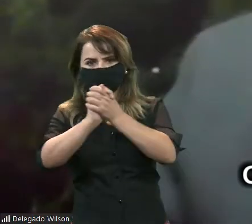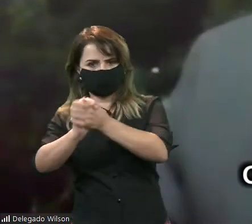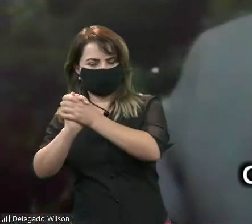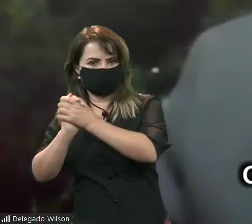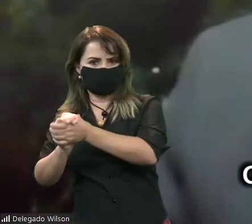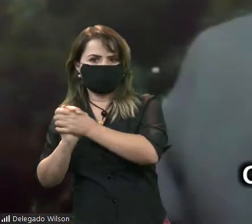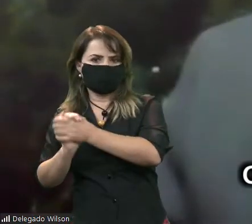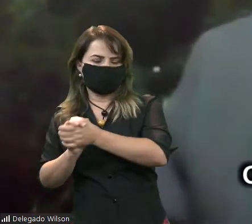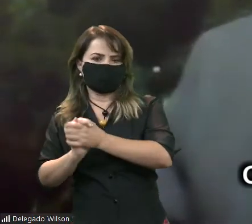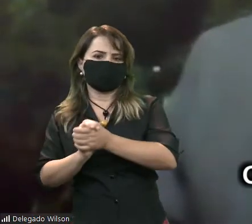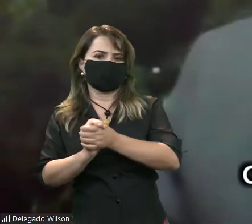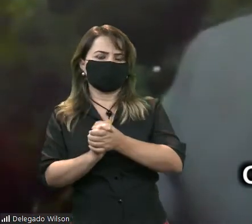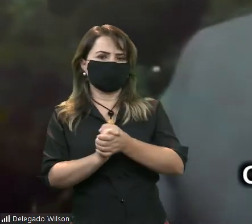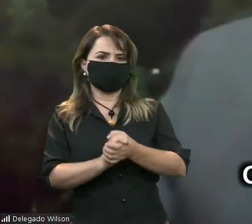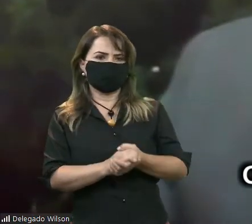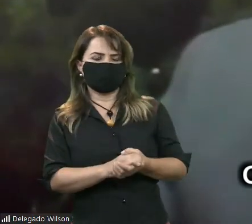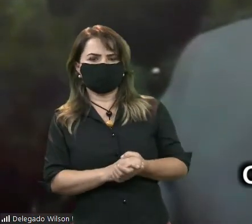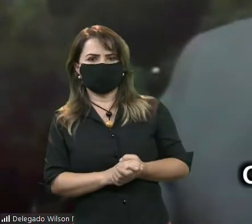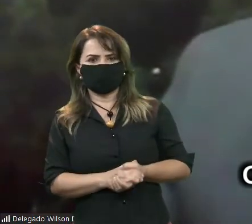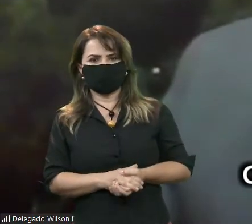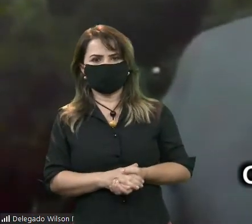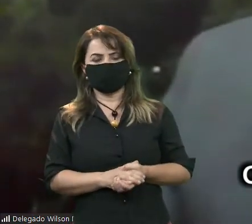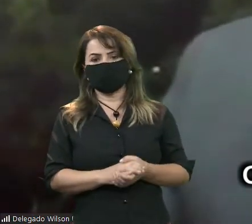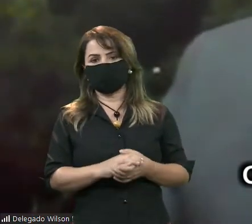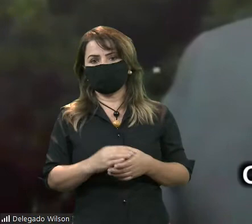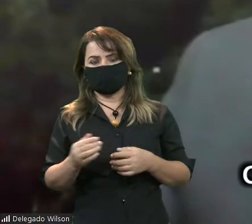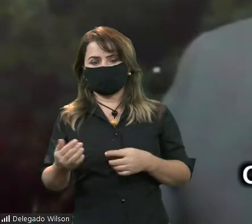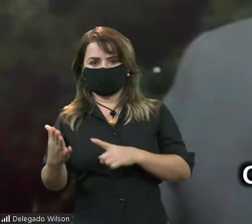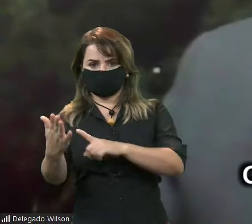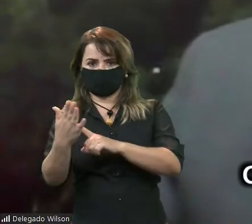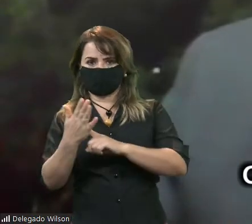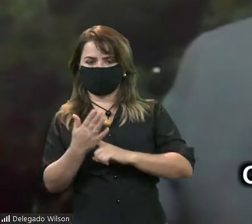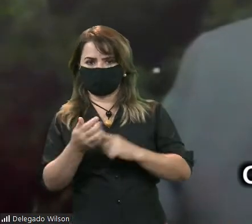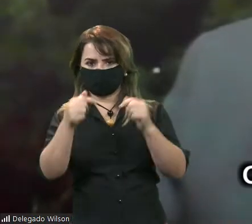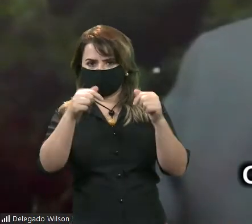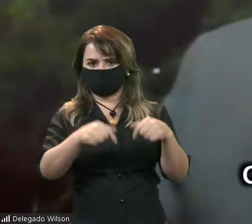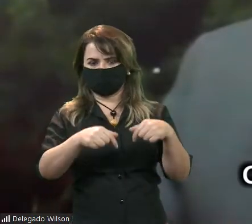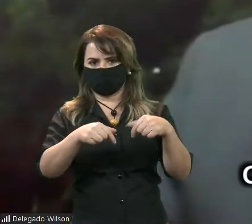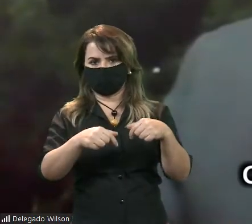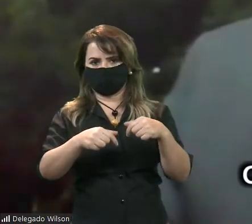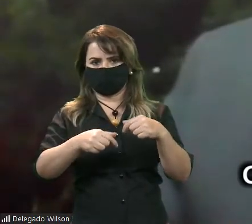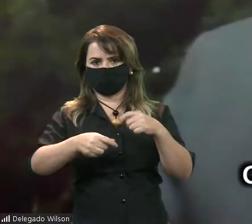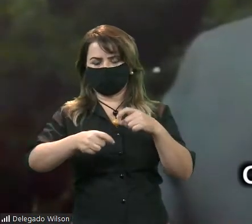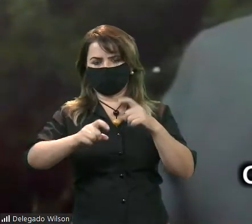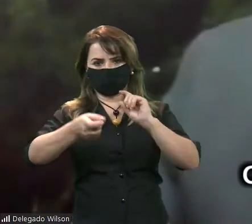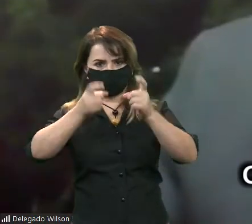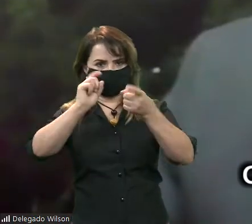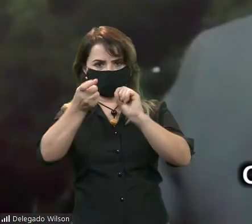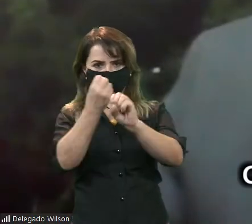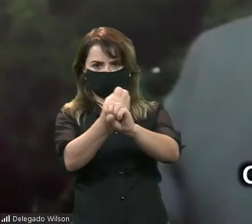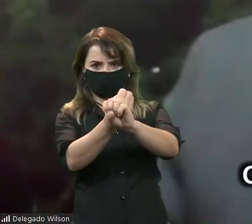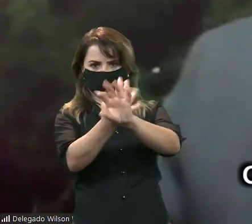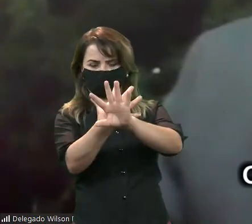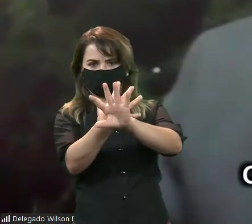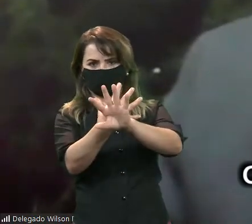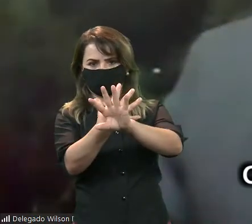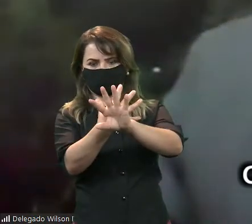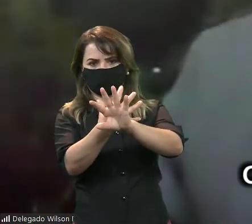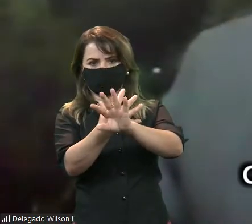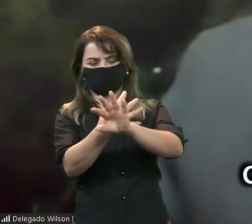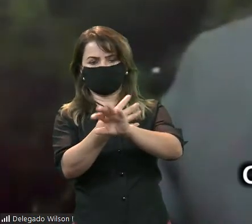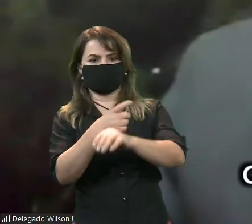Excelência por ter encaminhado essa possibilidade das sessões camarárias remotas, que nos